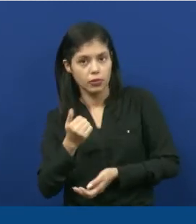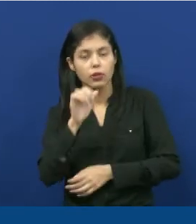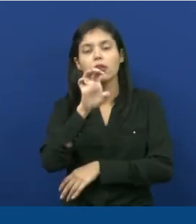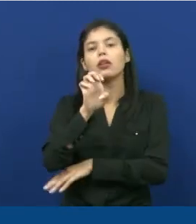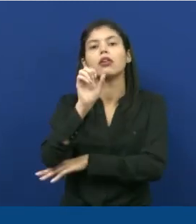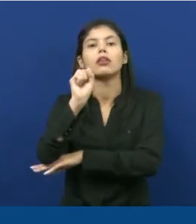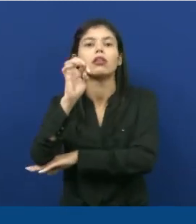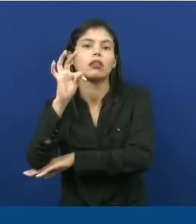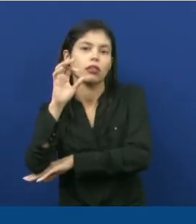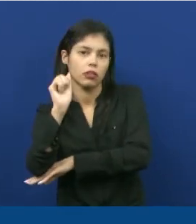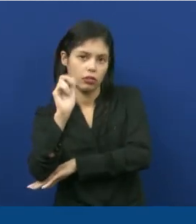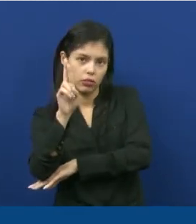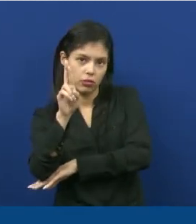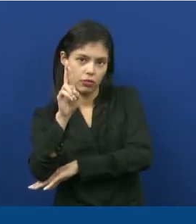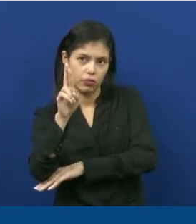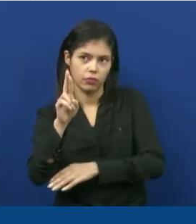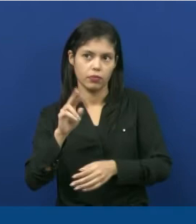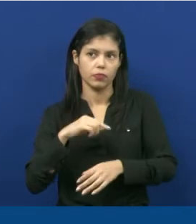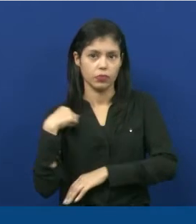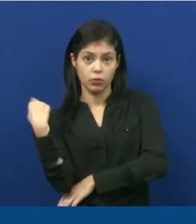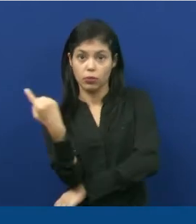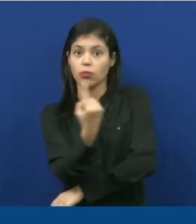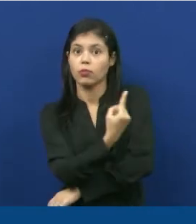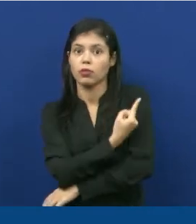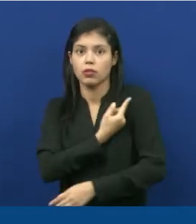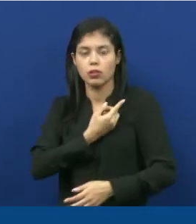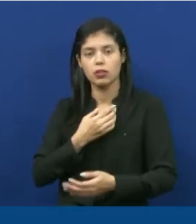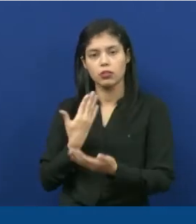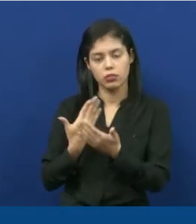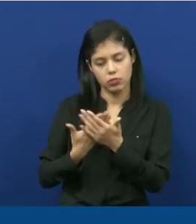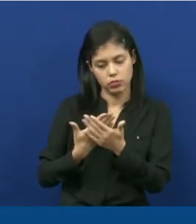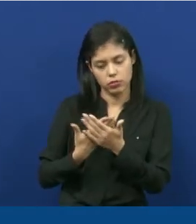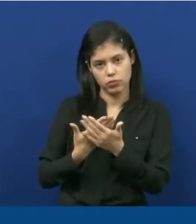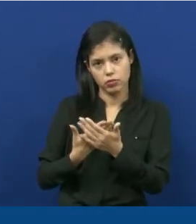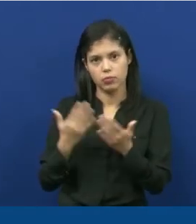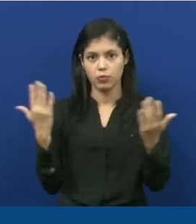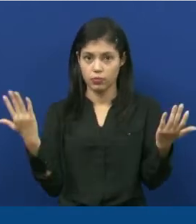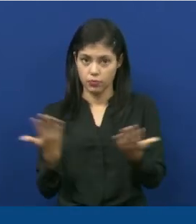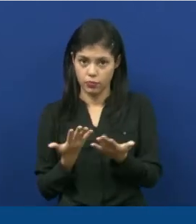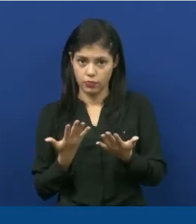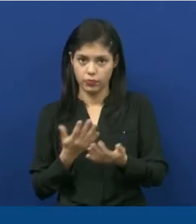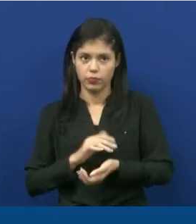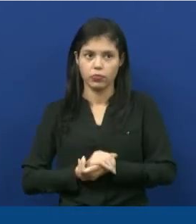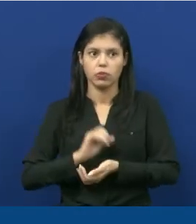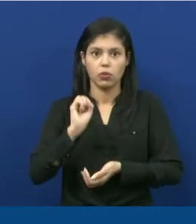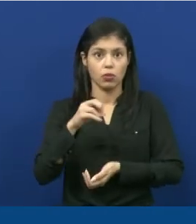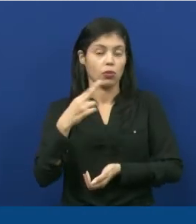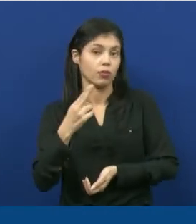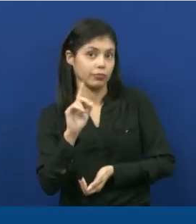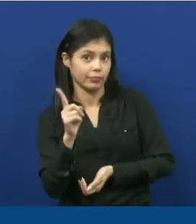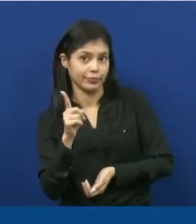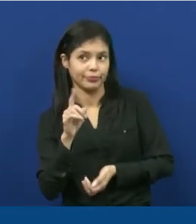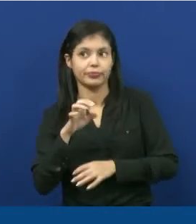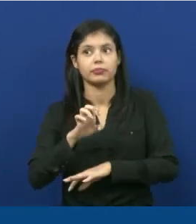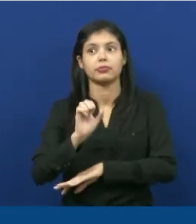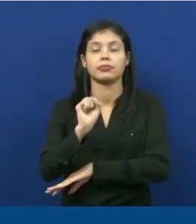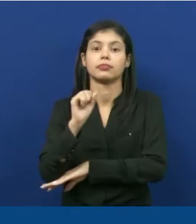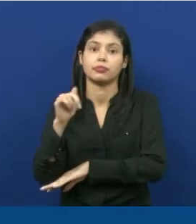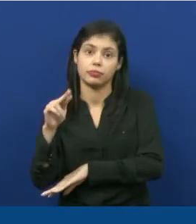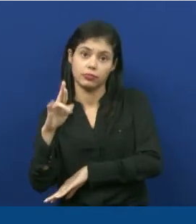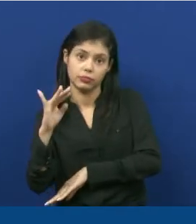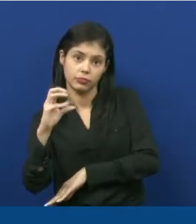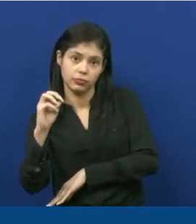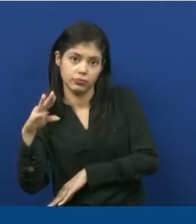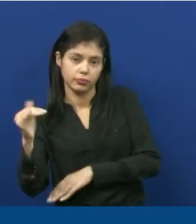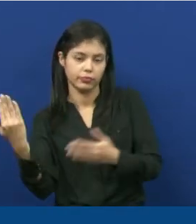colocar aí com sentido de estar. Nós estamos estudando agora e não nós somos estudando agora. Não tem